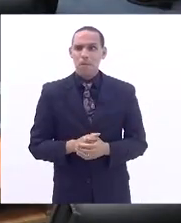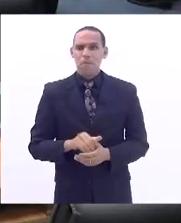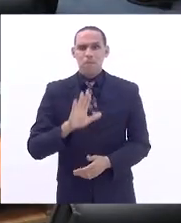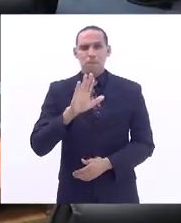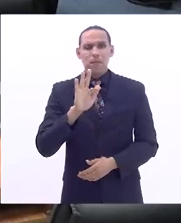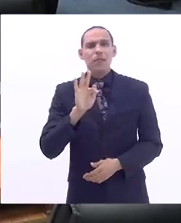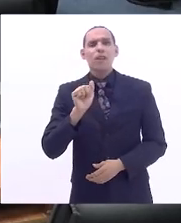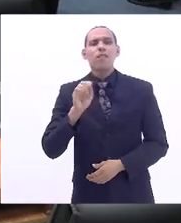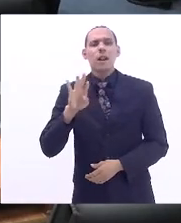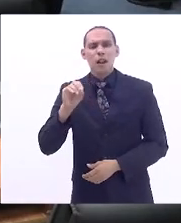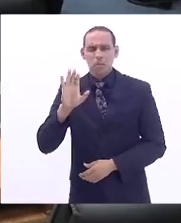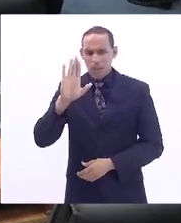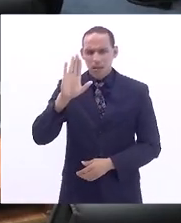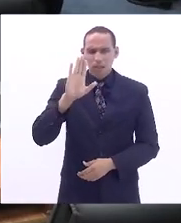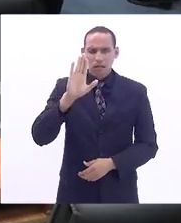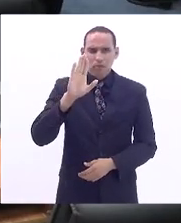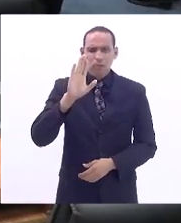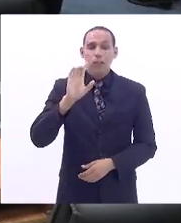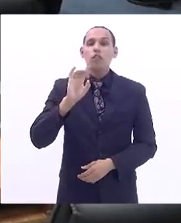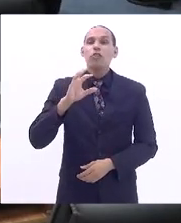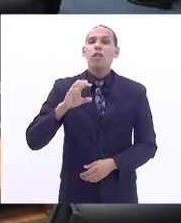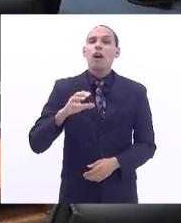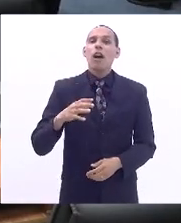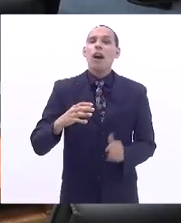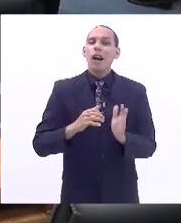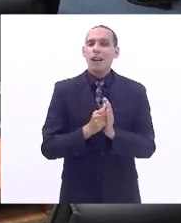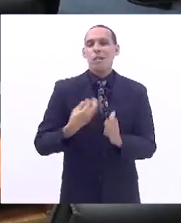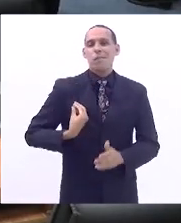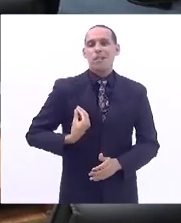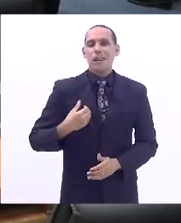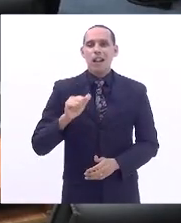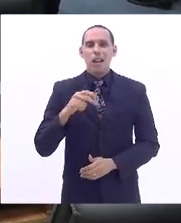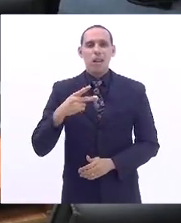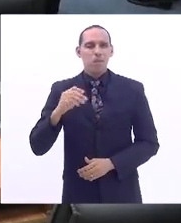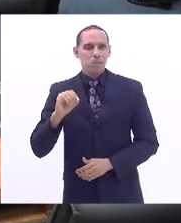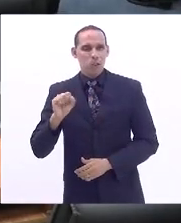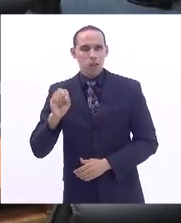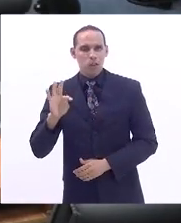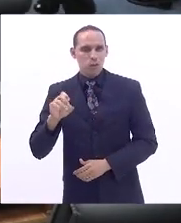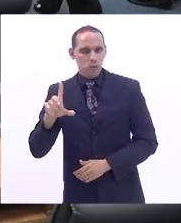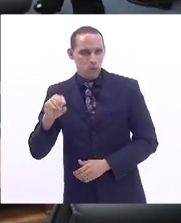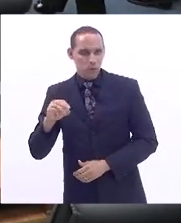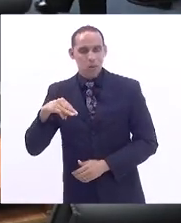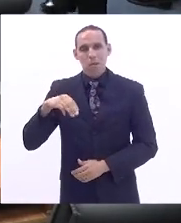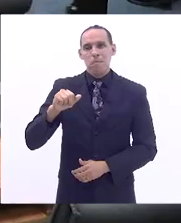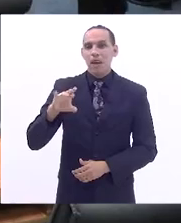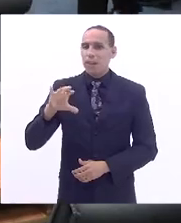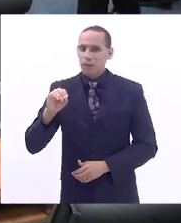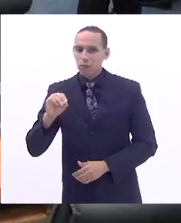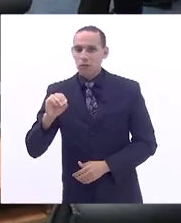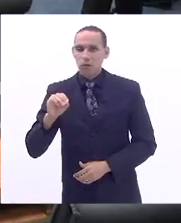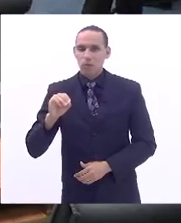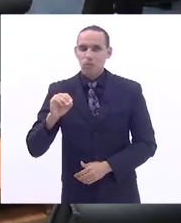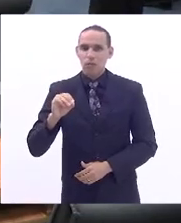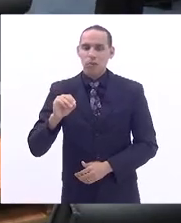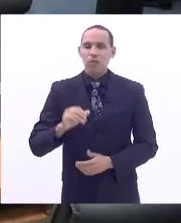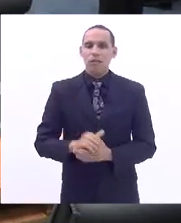Fábio só um momento então para registrar a presença do apóstolo Márcio tá do ministério